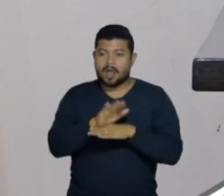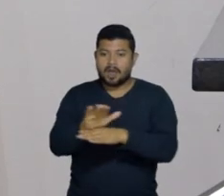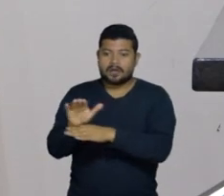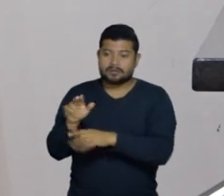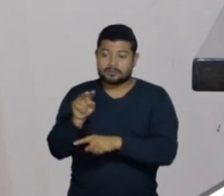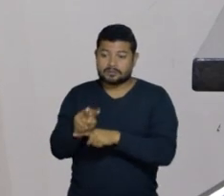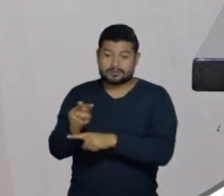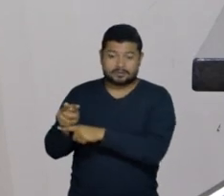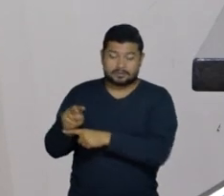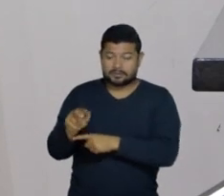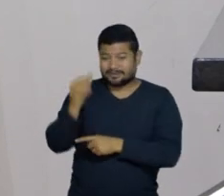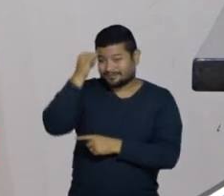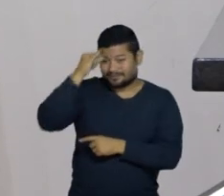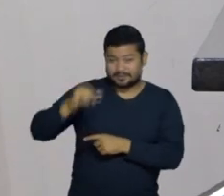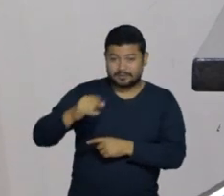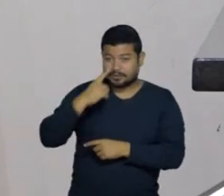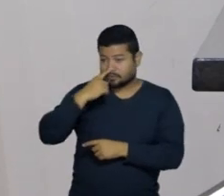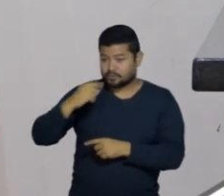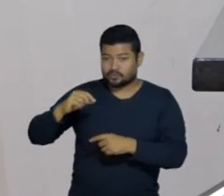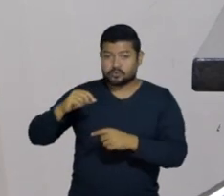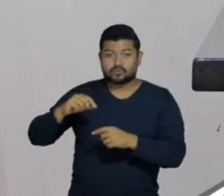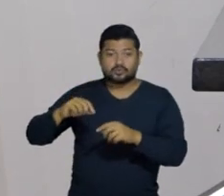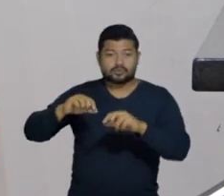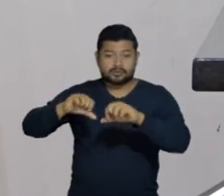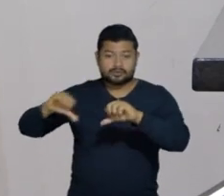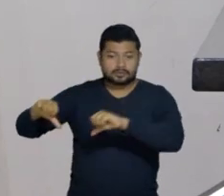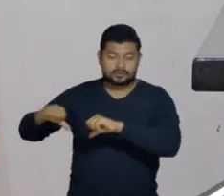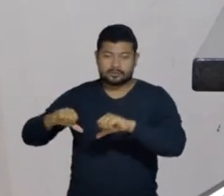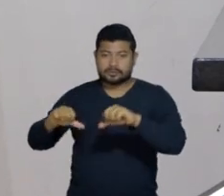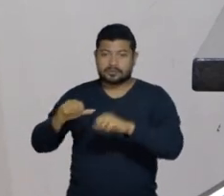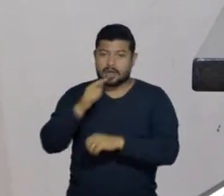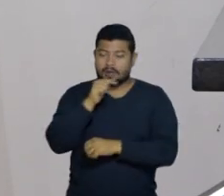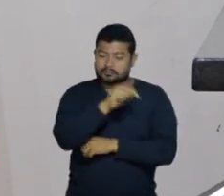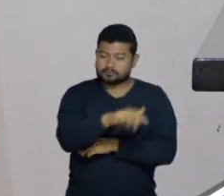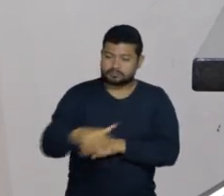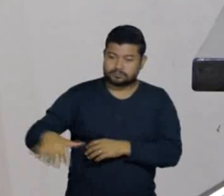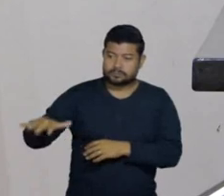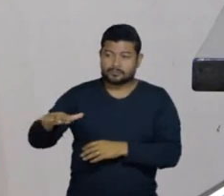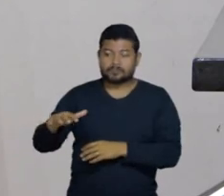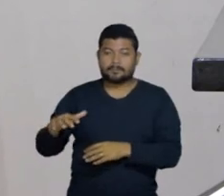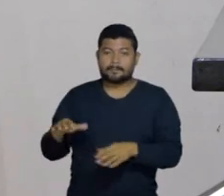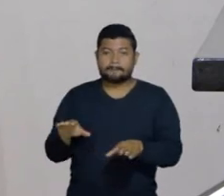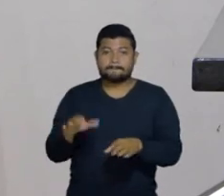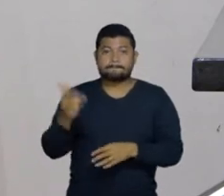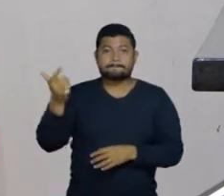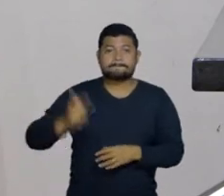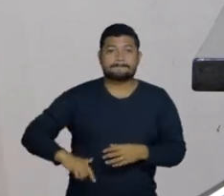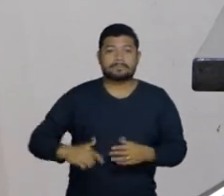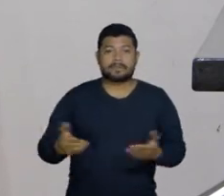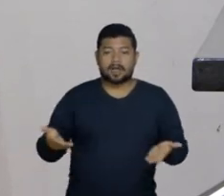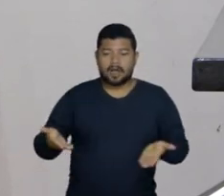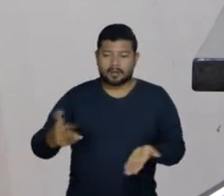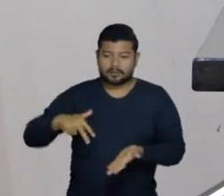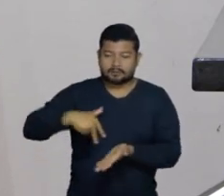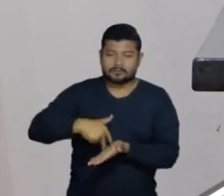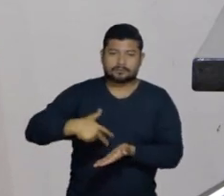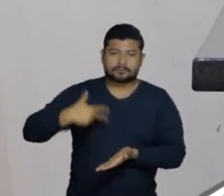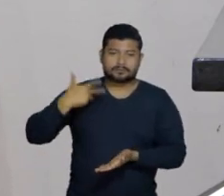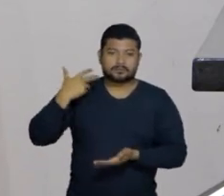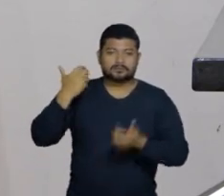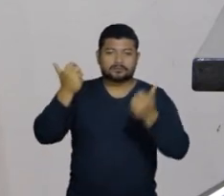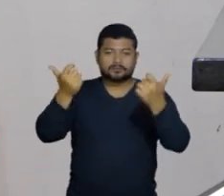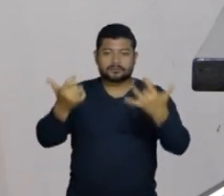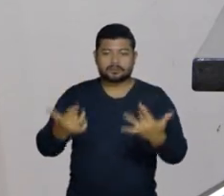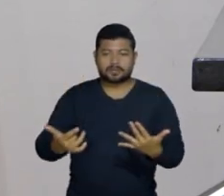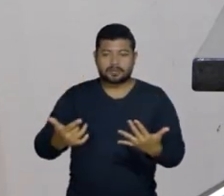o litoral catarinense e águas interiores. Mas hoje, delegado, eu vim aqui falar sobre um